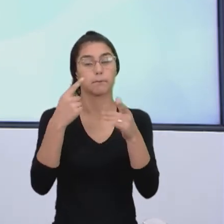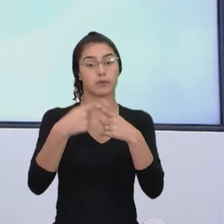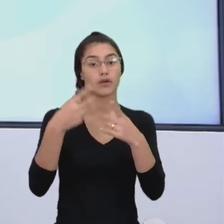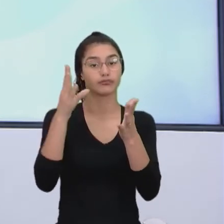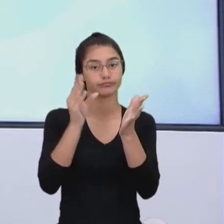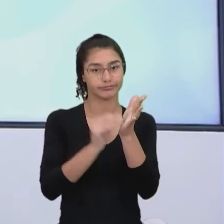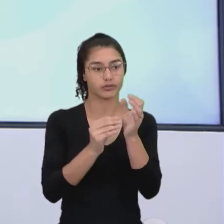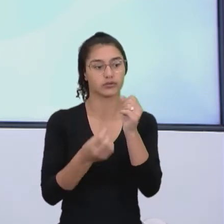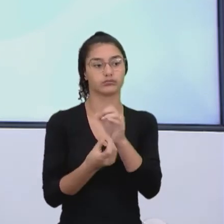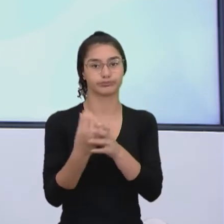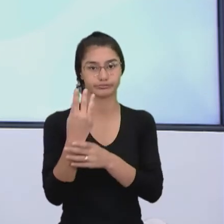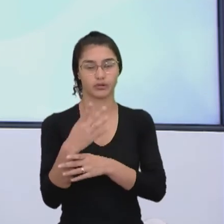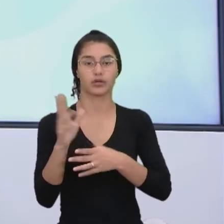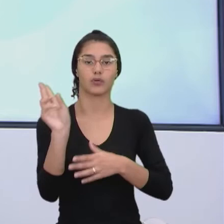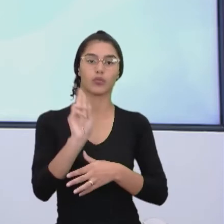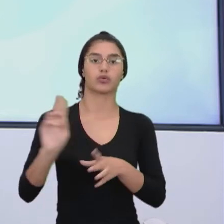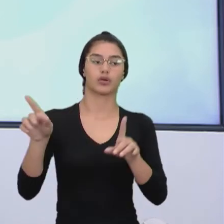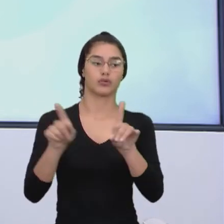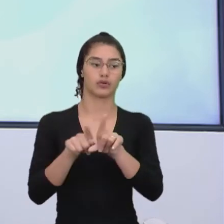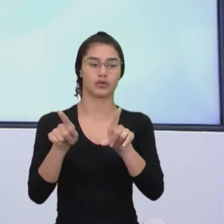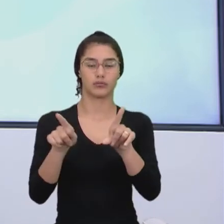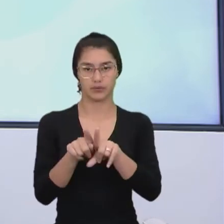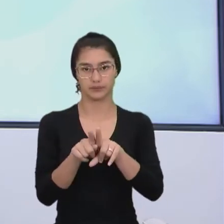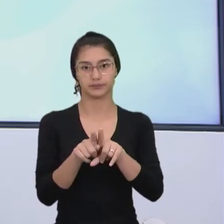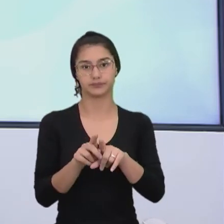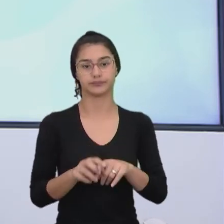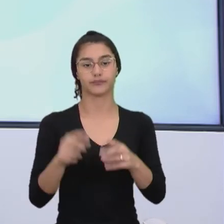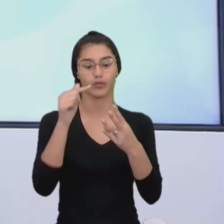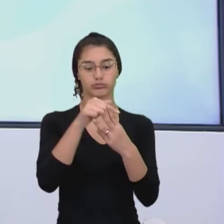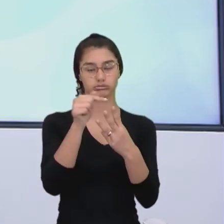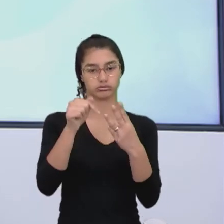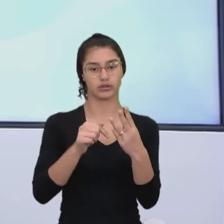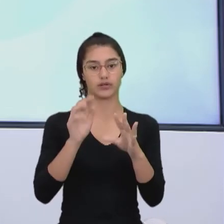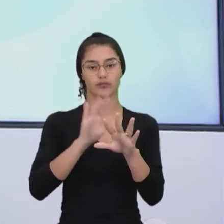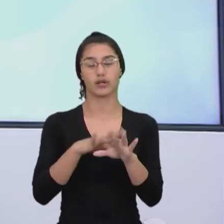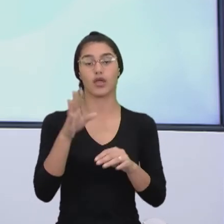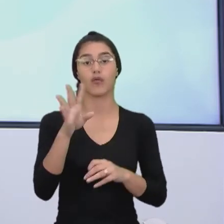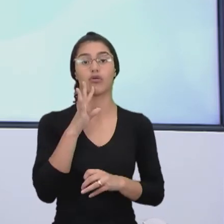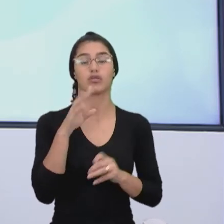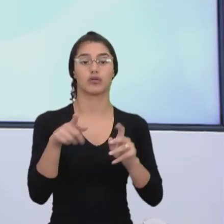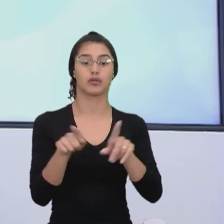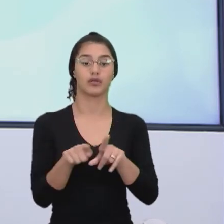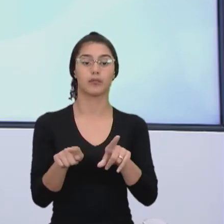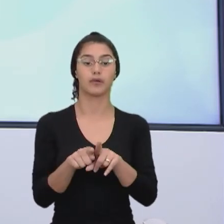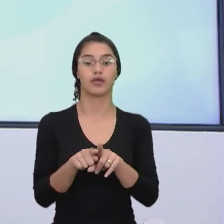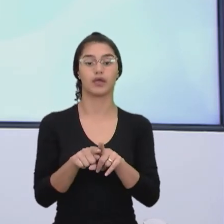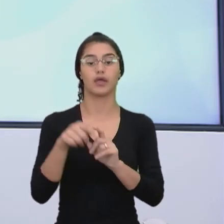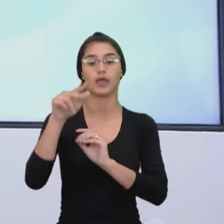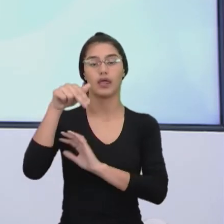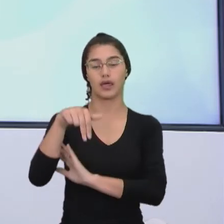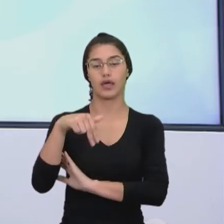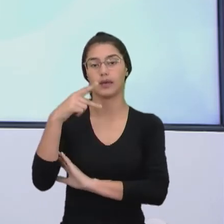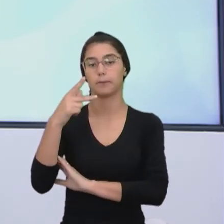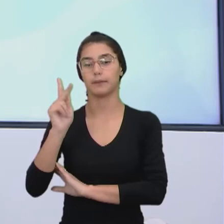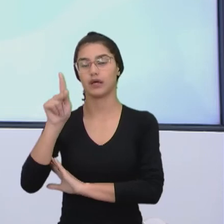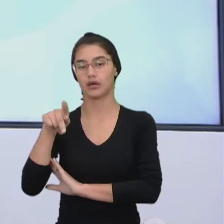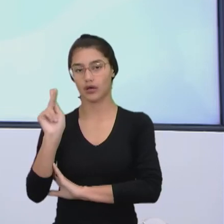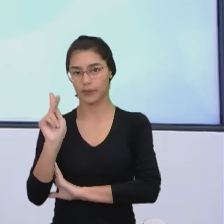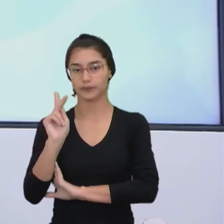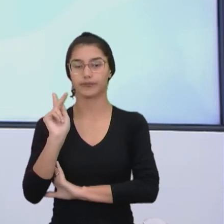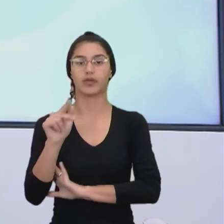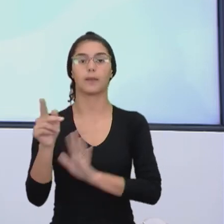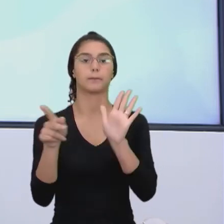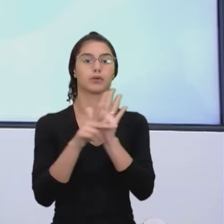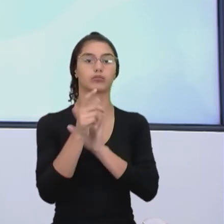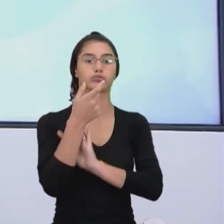numa plantação, e aí é utilizado aí esses três elementos aí, que é conhecido aí com a sigla de NPK, que é uma sigla